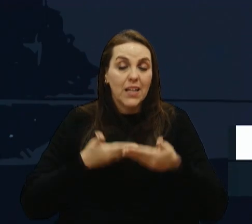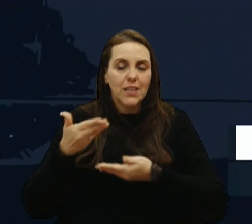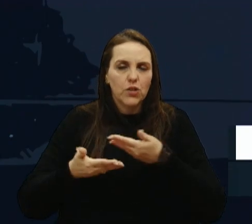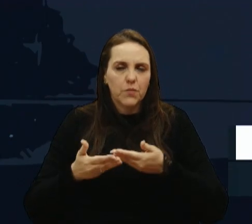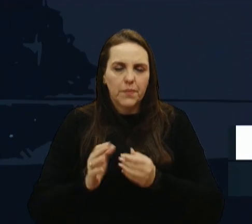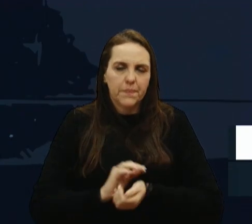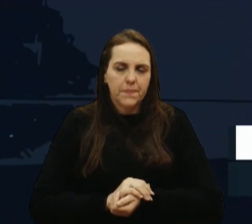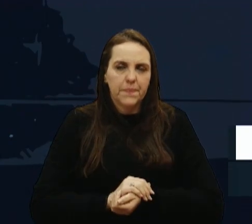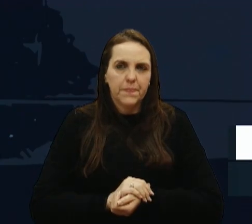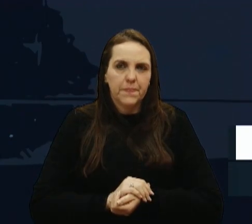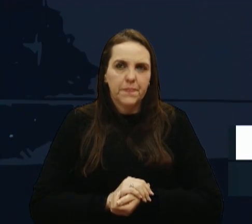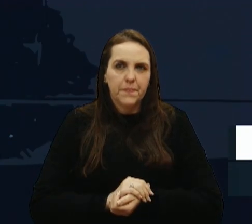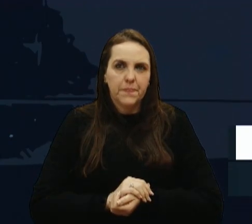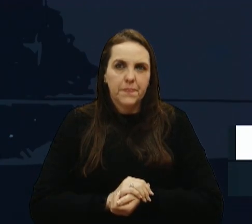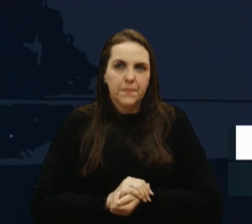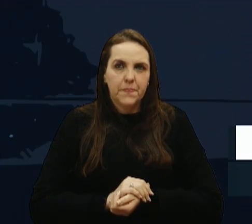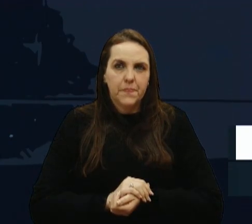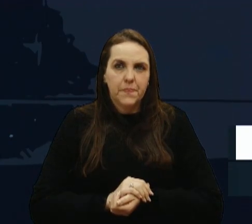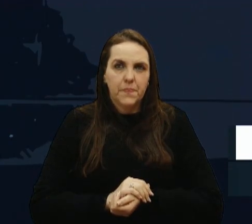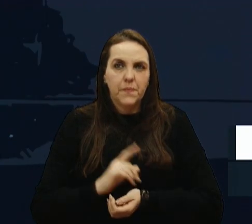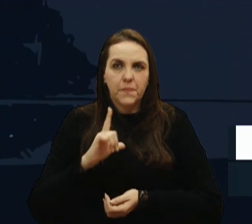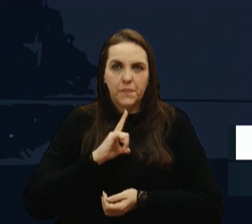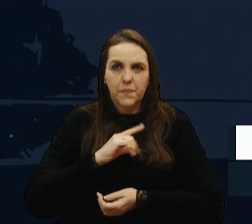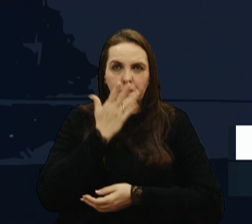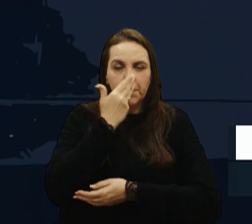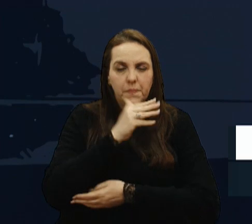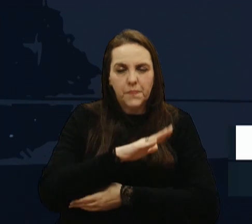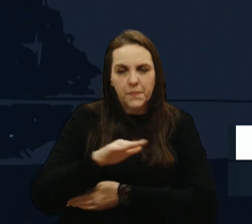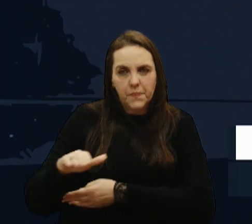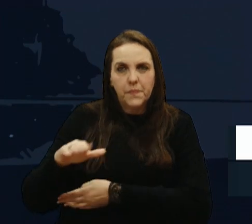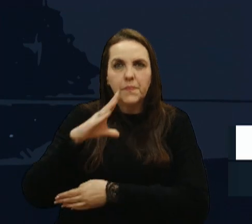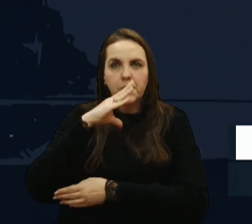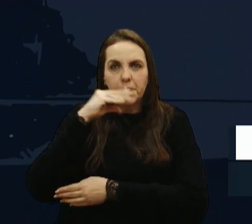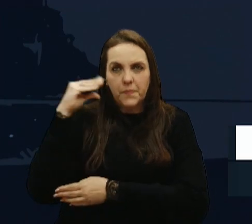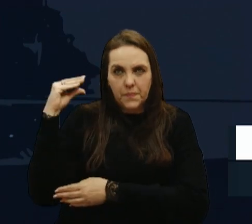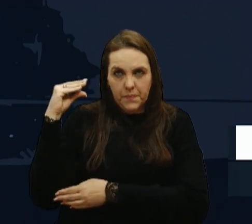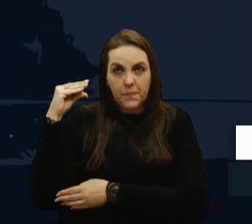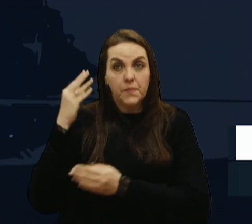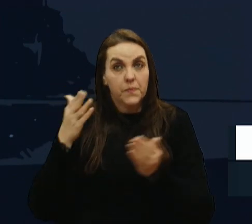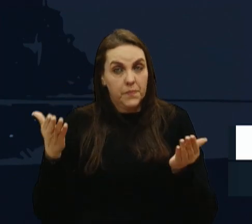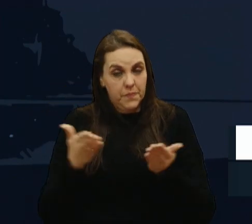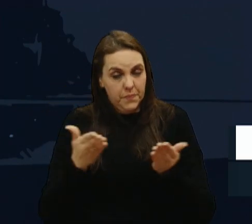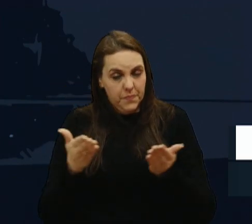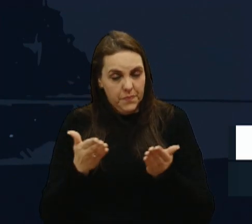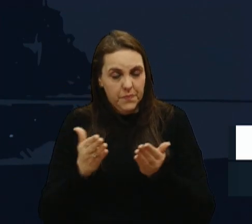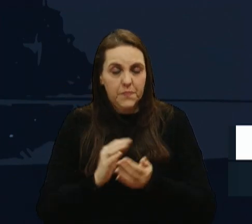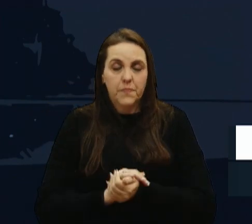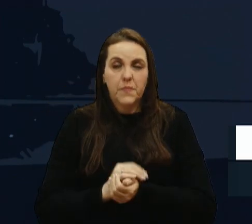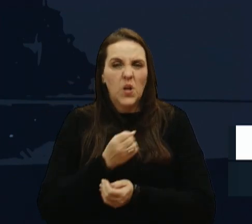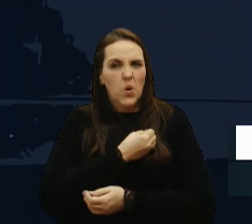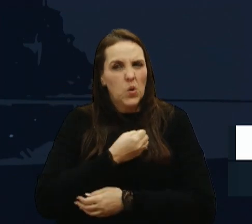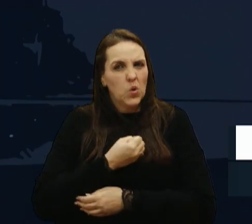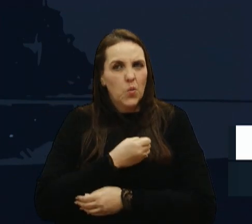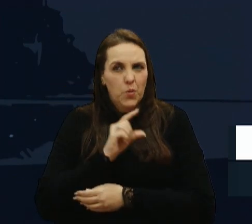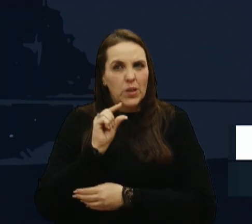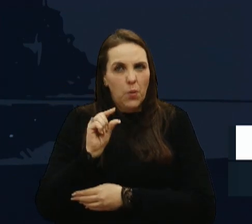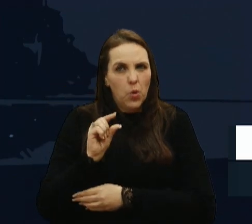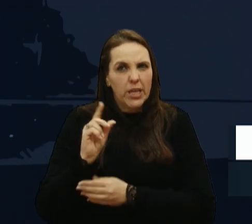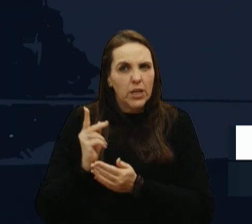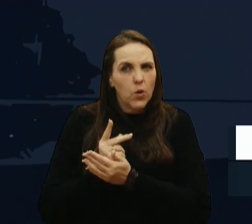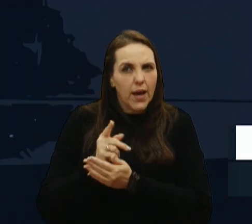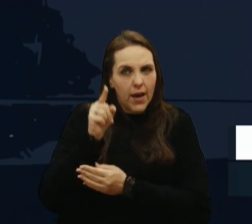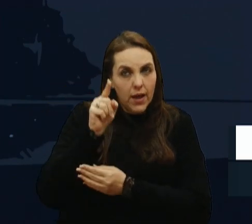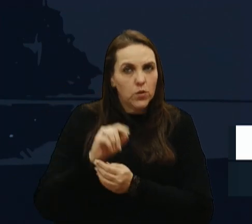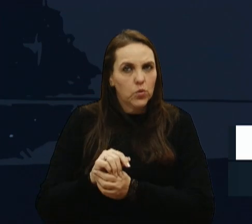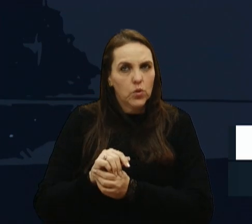atendimento. Nós temos crianças e adolescentes. Hoje, esse número está um pouco defasado, ele é menor,